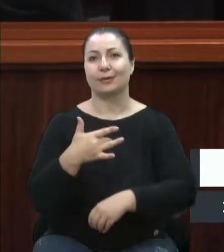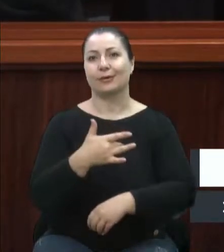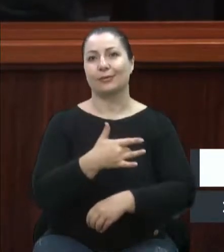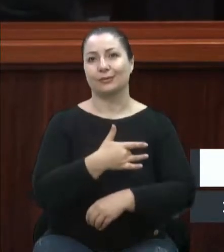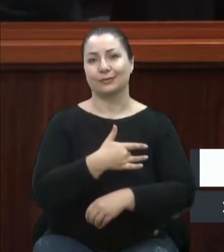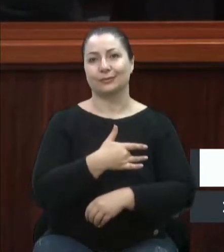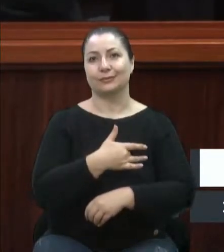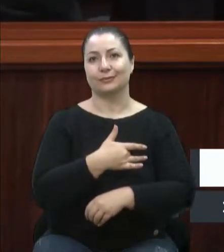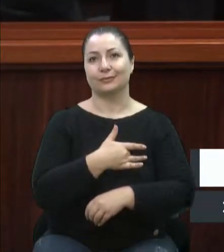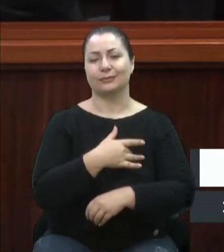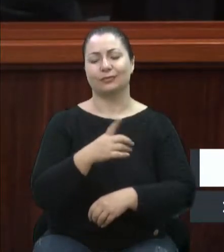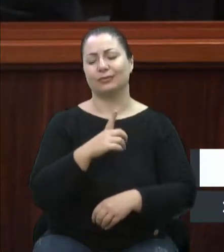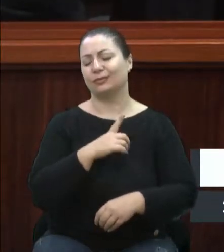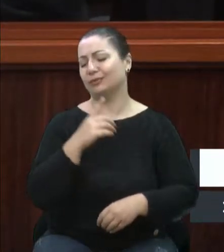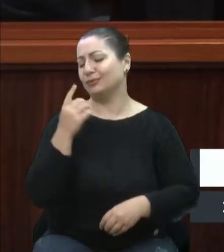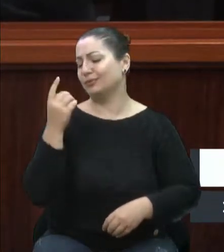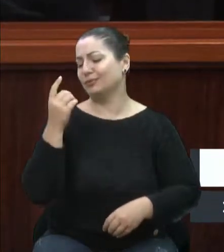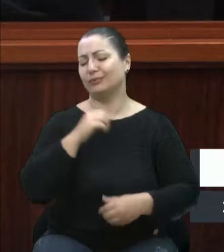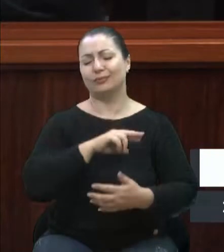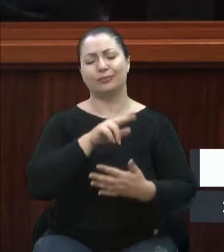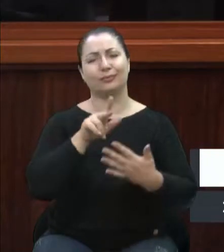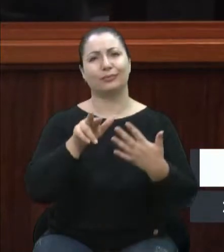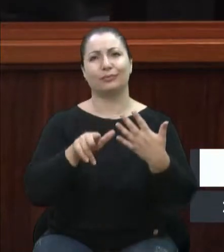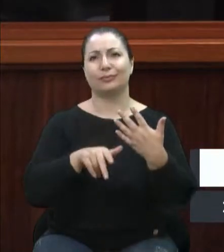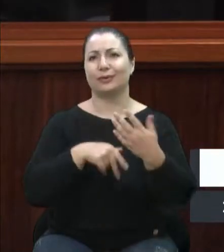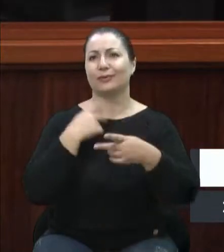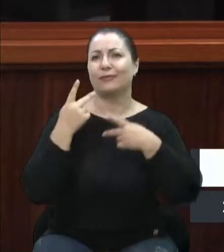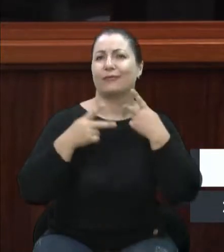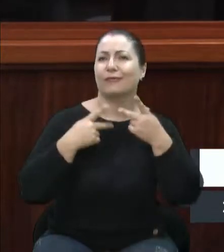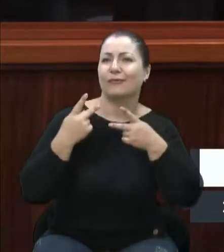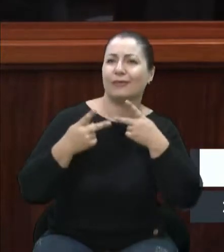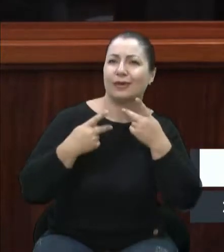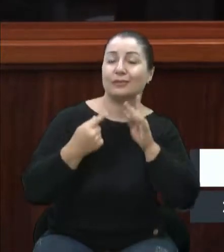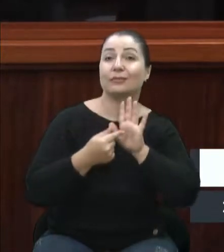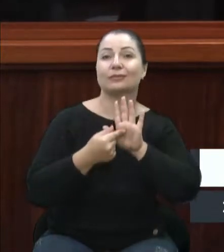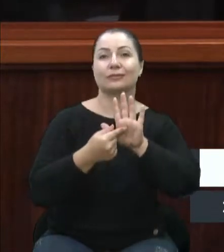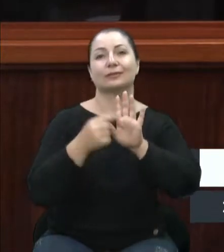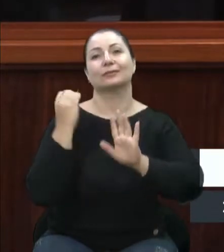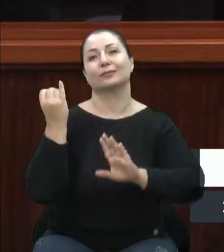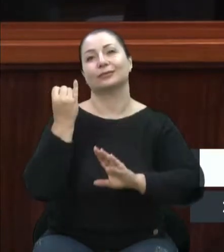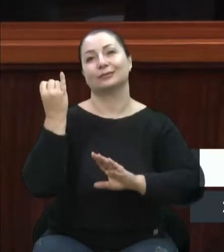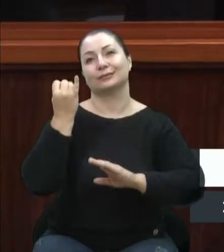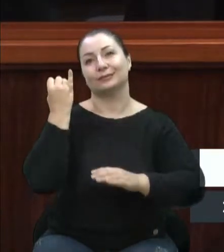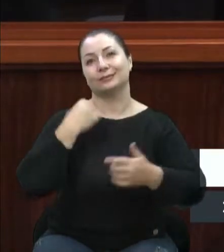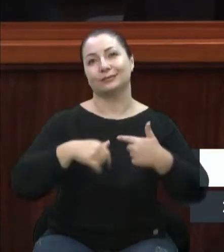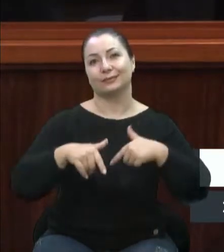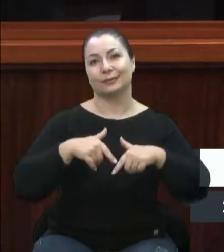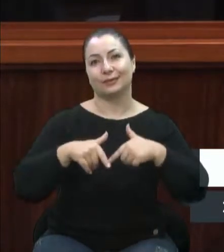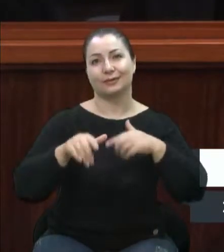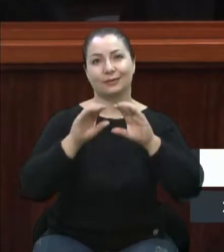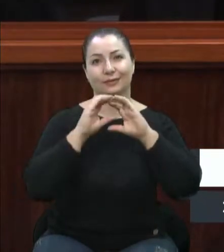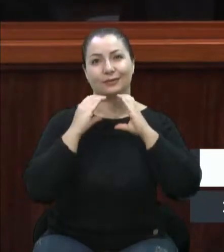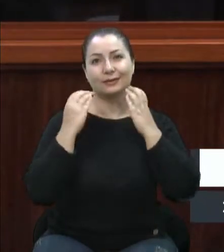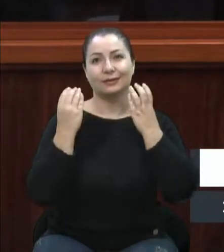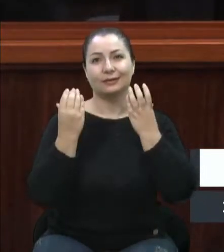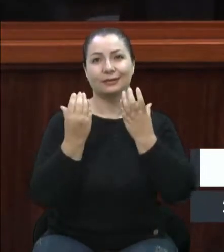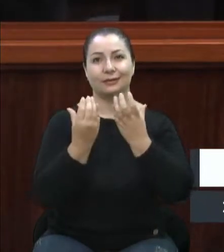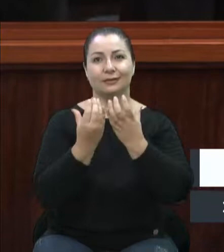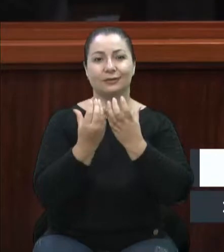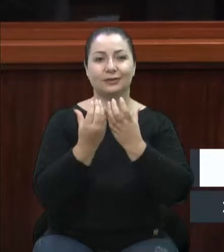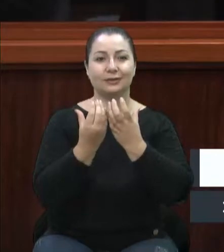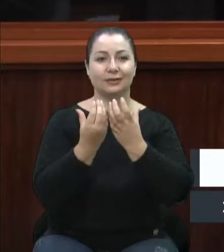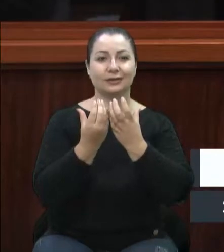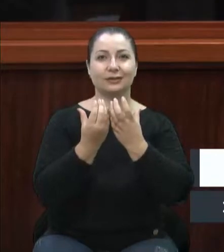tivemos diversas falas que falavam da importância deste trabalho nas nossas comunidades. E de uma